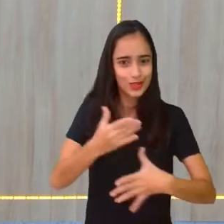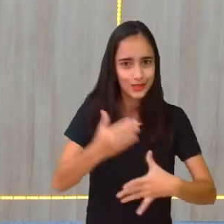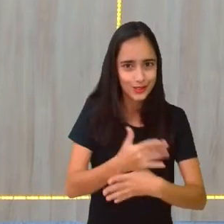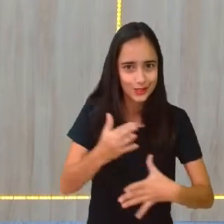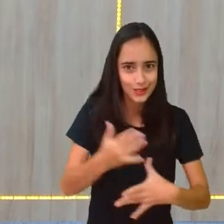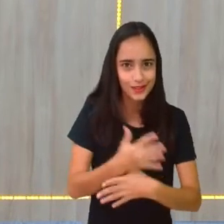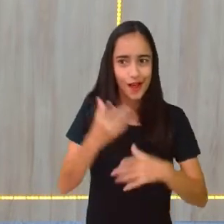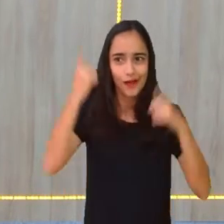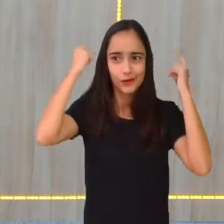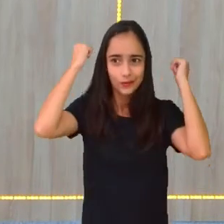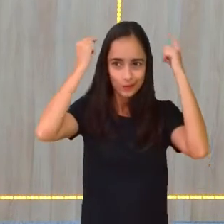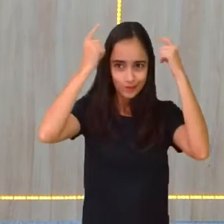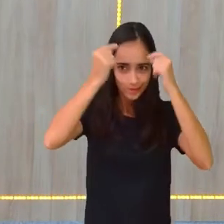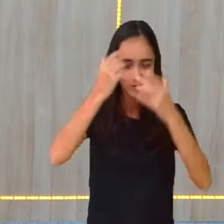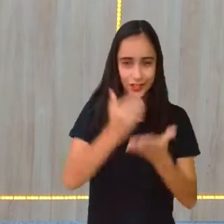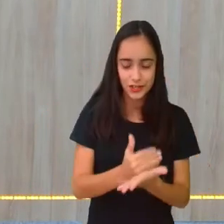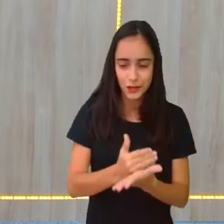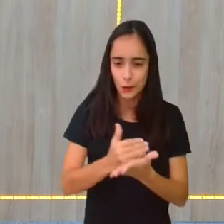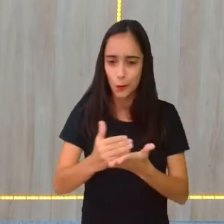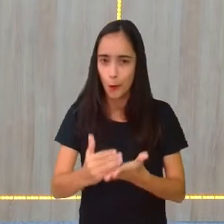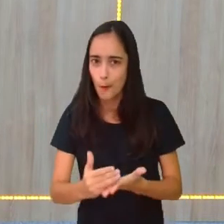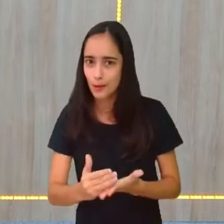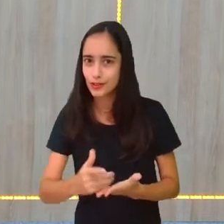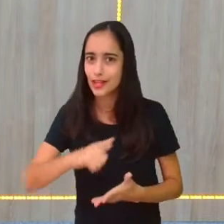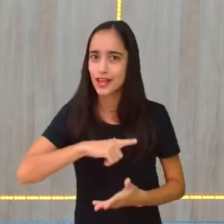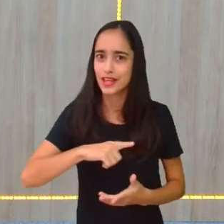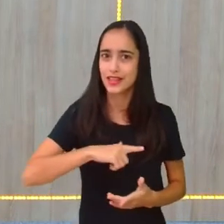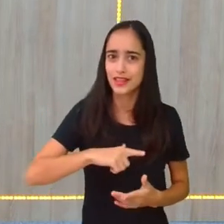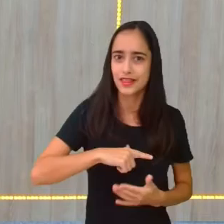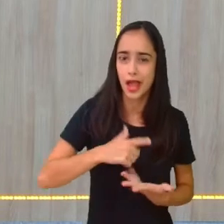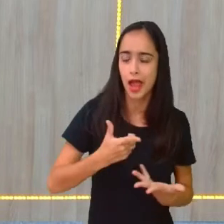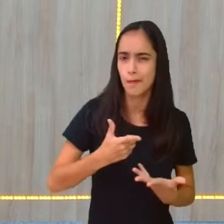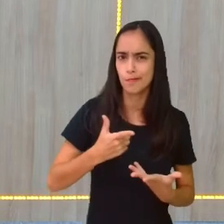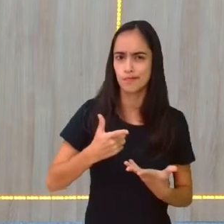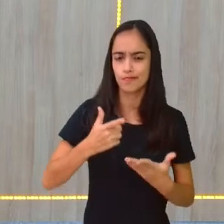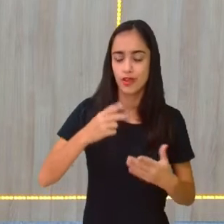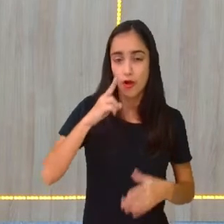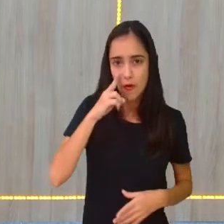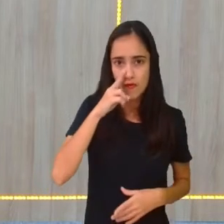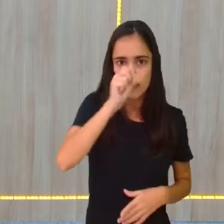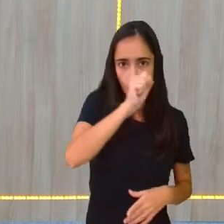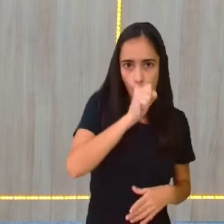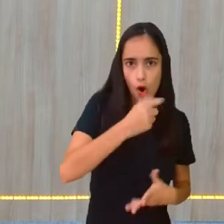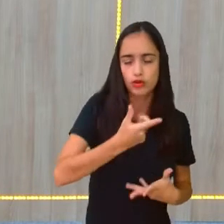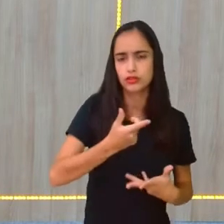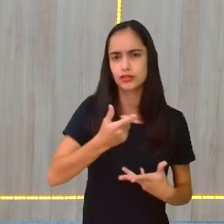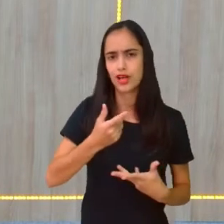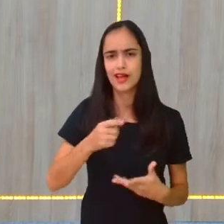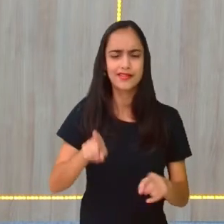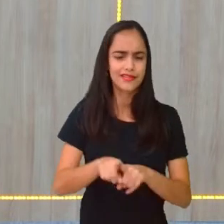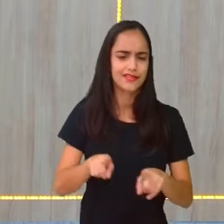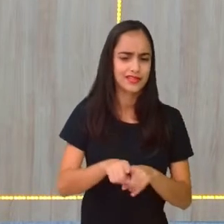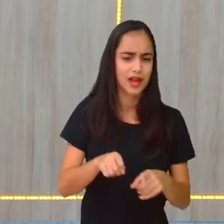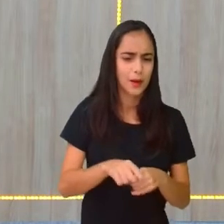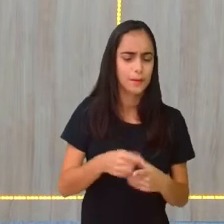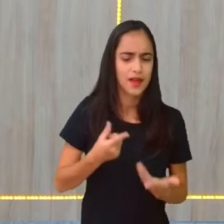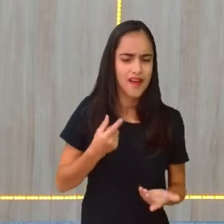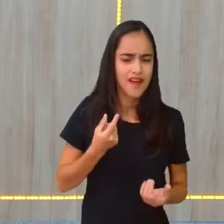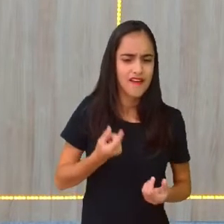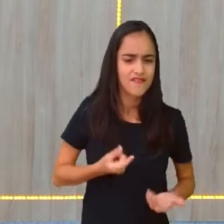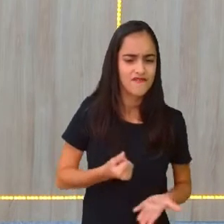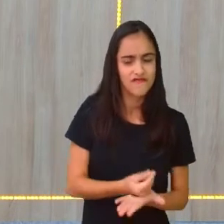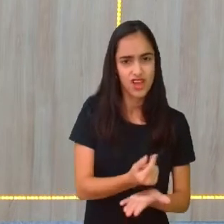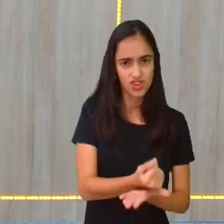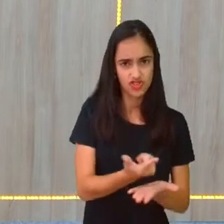mandar tributos aí sob a liderança de Atenas para que fossem investidos na marinha grega, né?